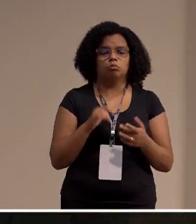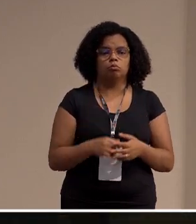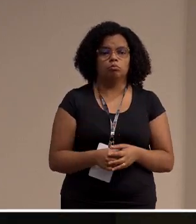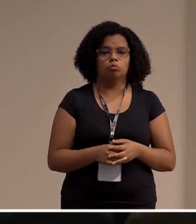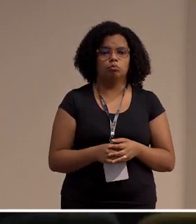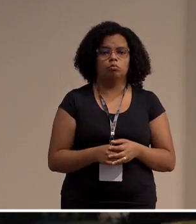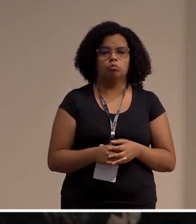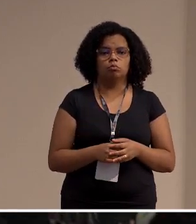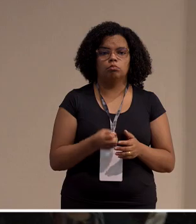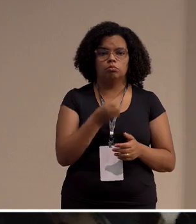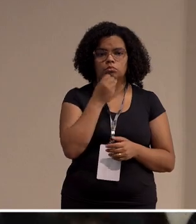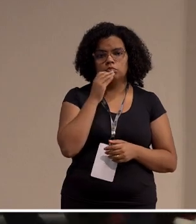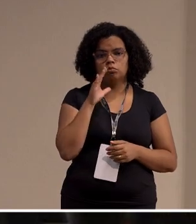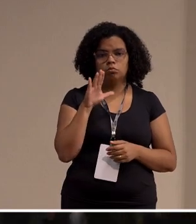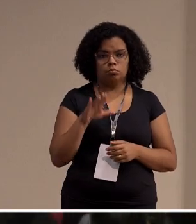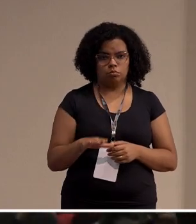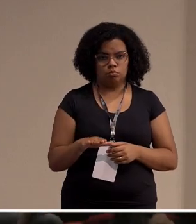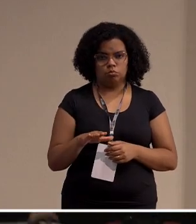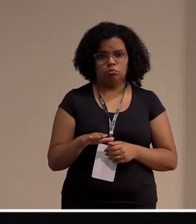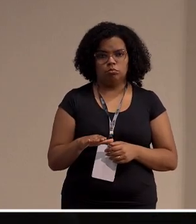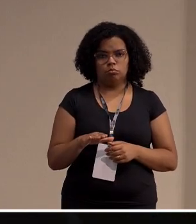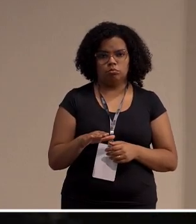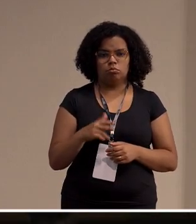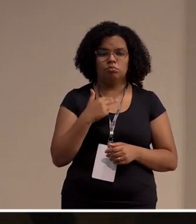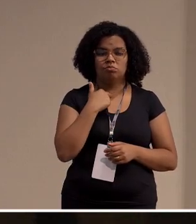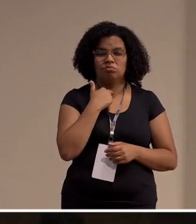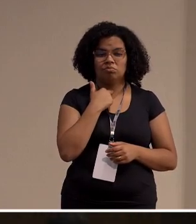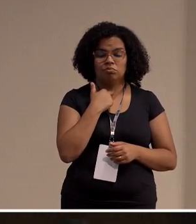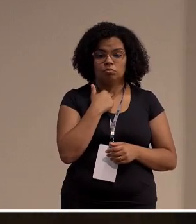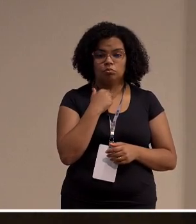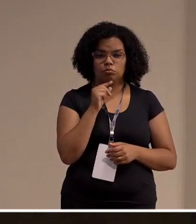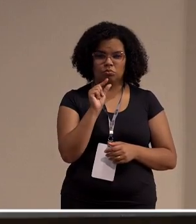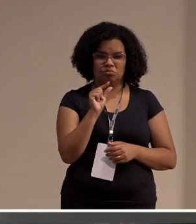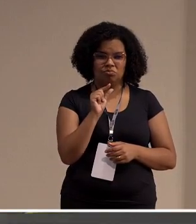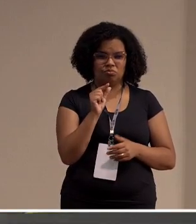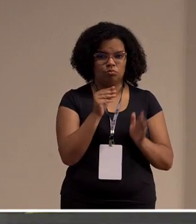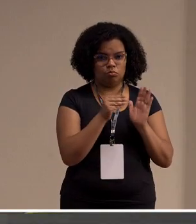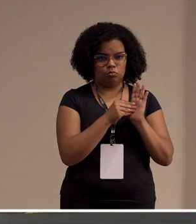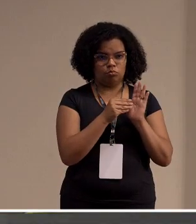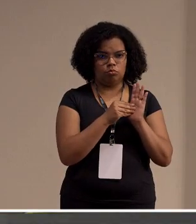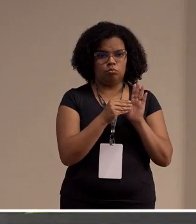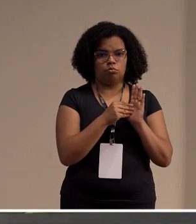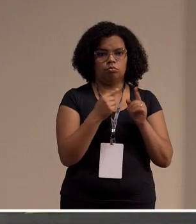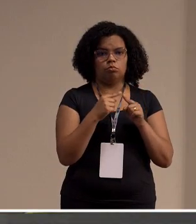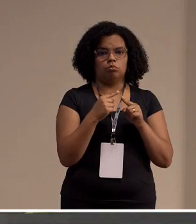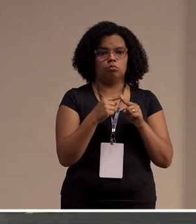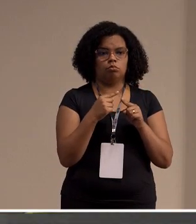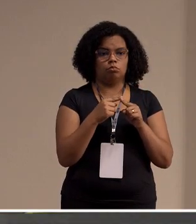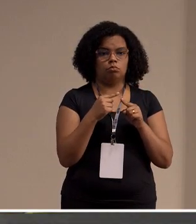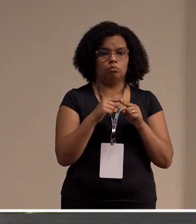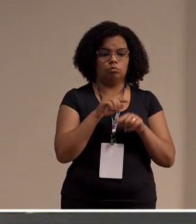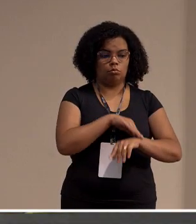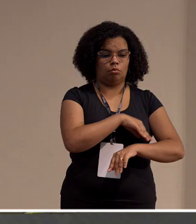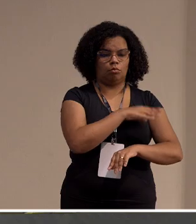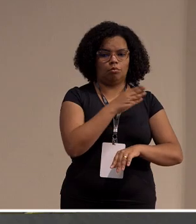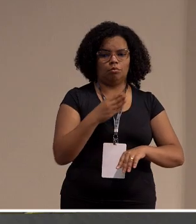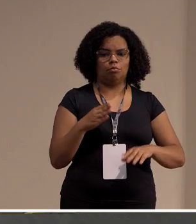Bem, boa tarde. Estou um pouco sem voz, porque passamos a noite num karaokê.